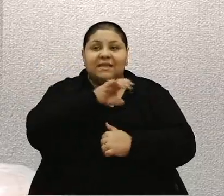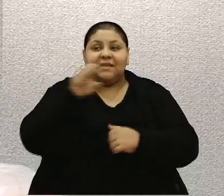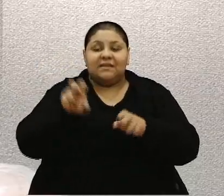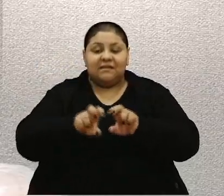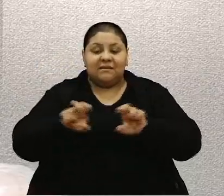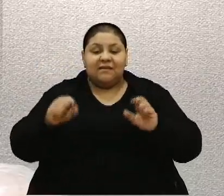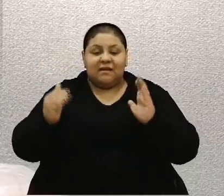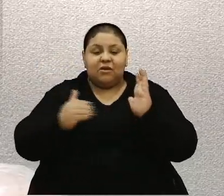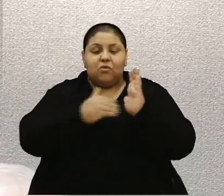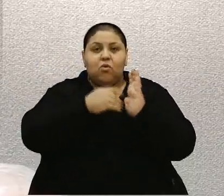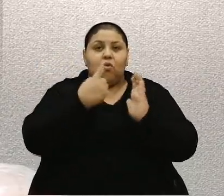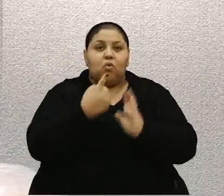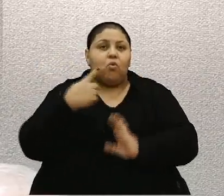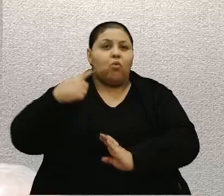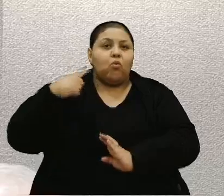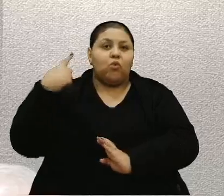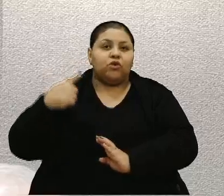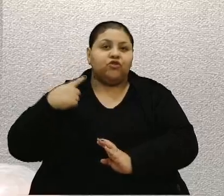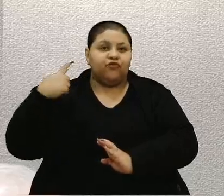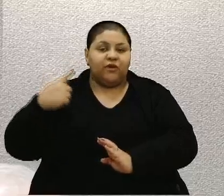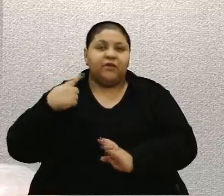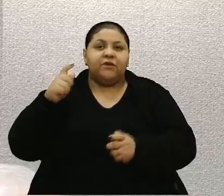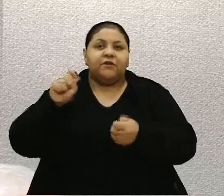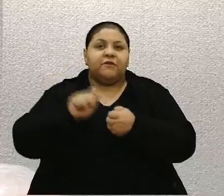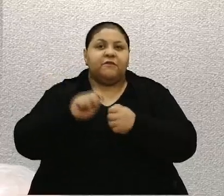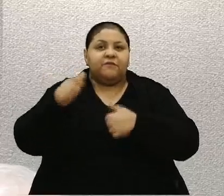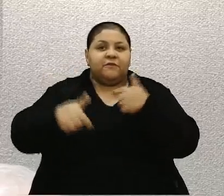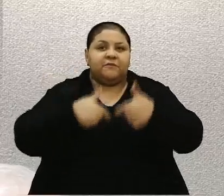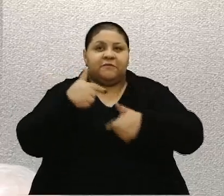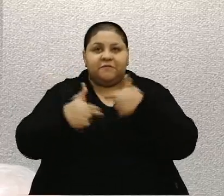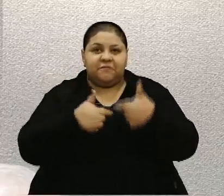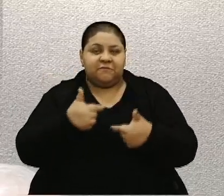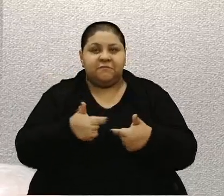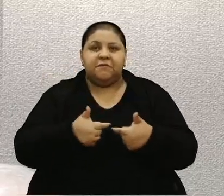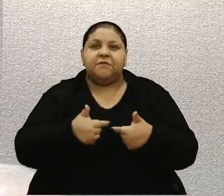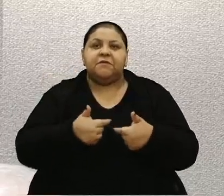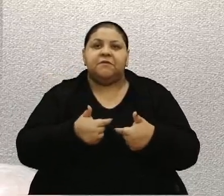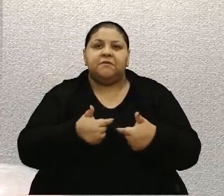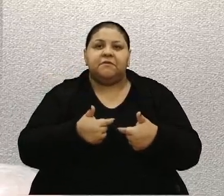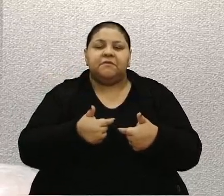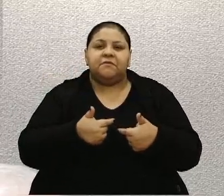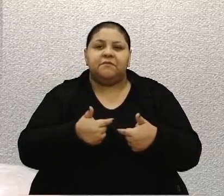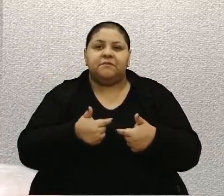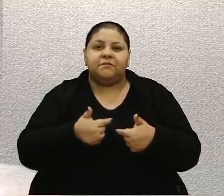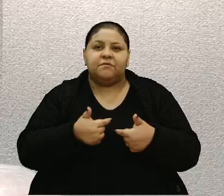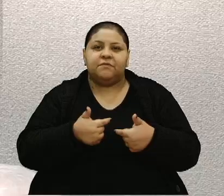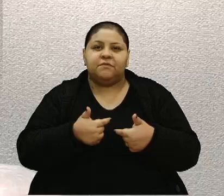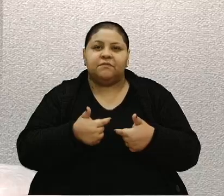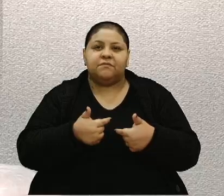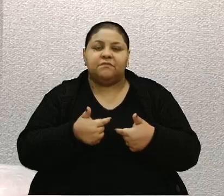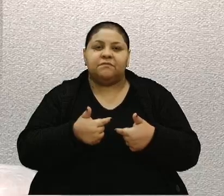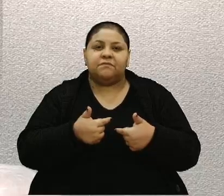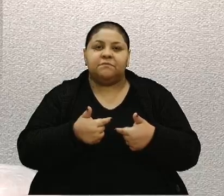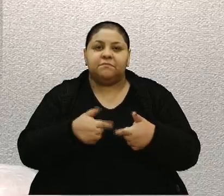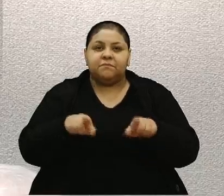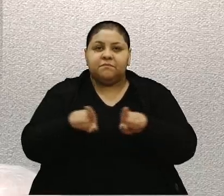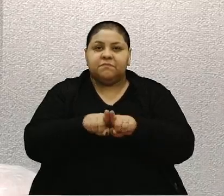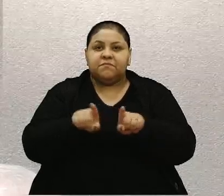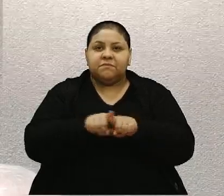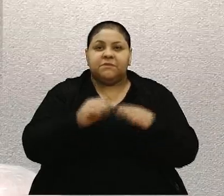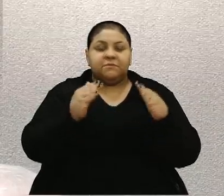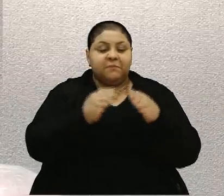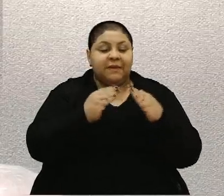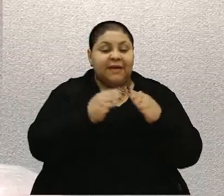no mínimo um advogado que faz também esse trabalho então também é uma é uma questão para casa